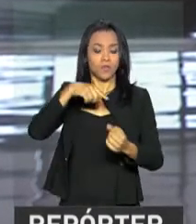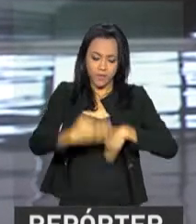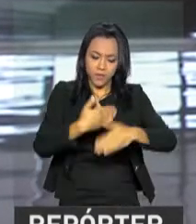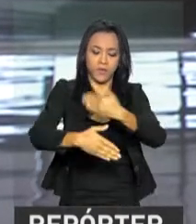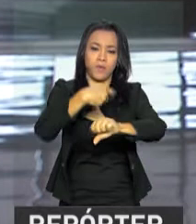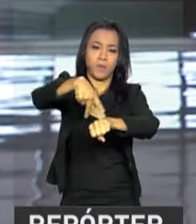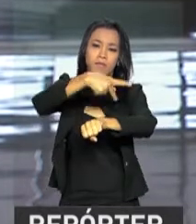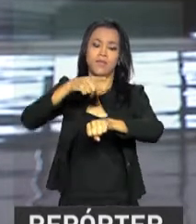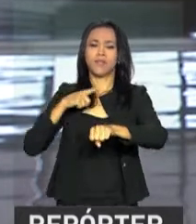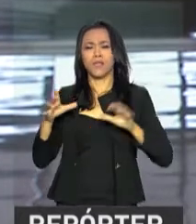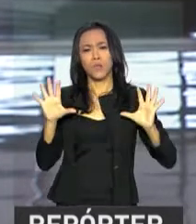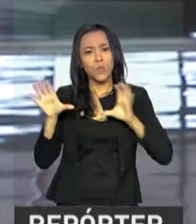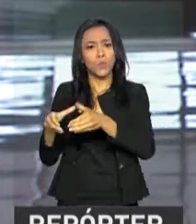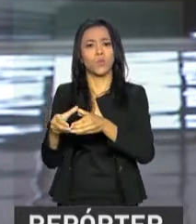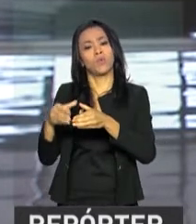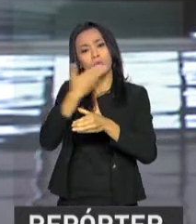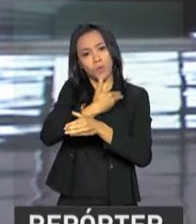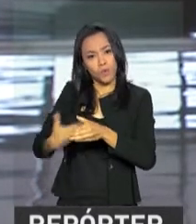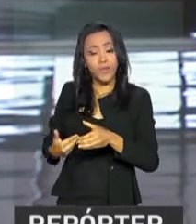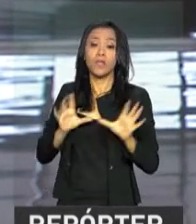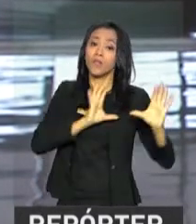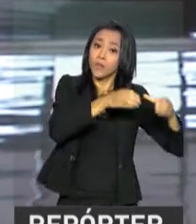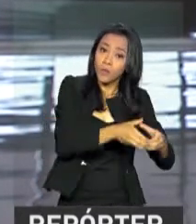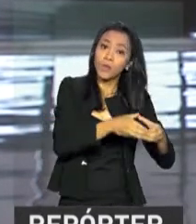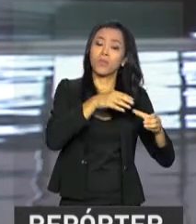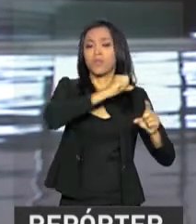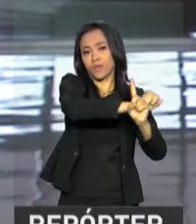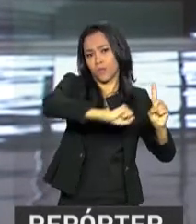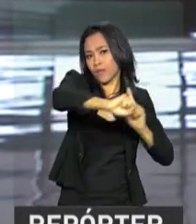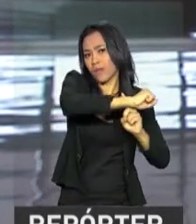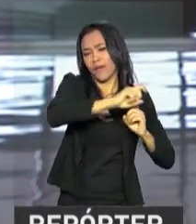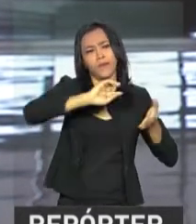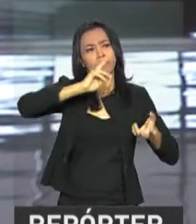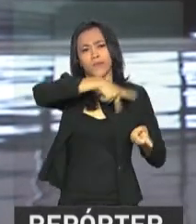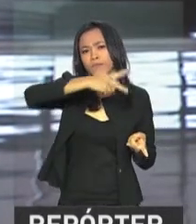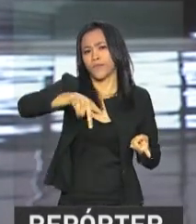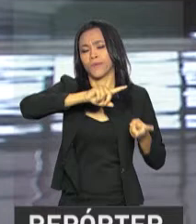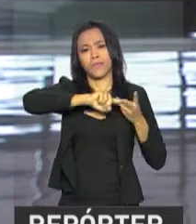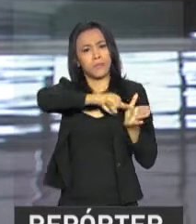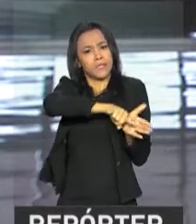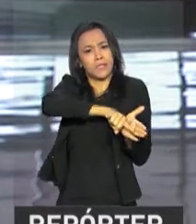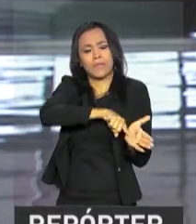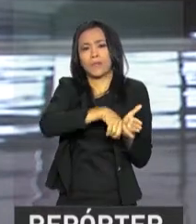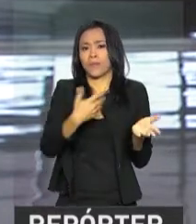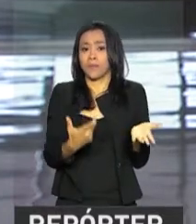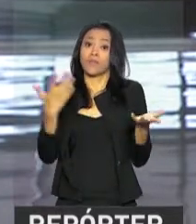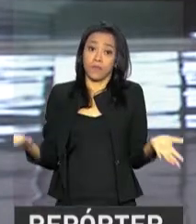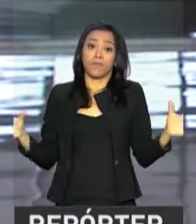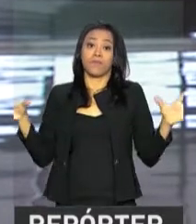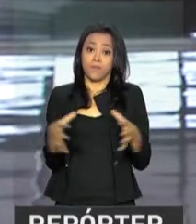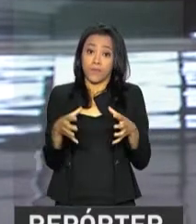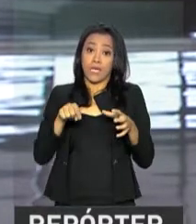representantes do governo e da sociedade civil como professores empresários sindicalistas pesquisadores na reunião de hoje